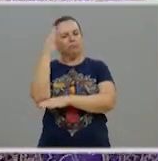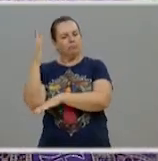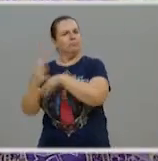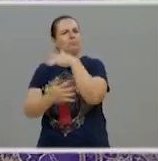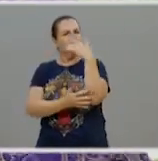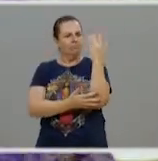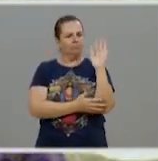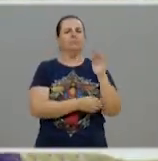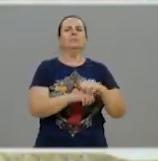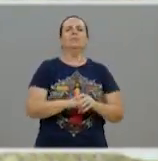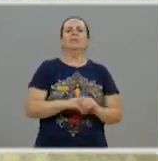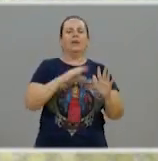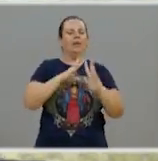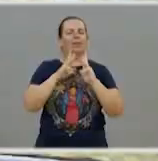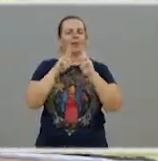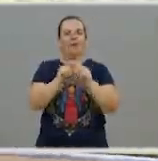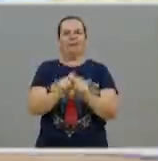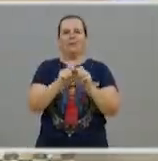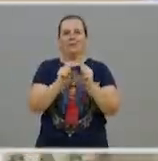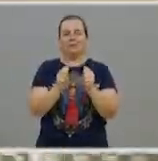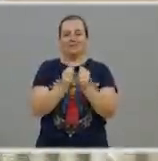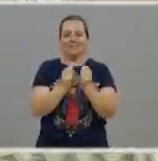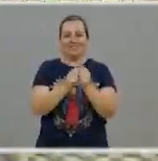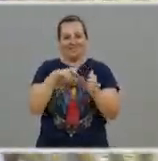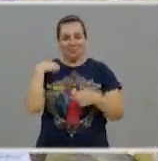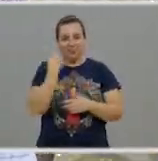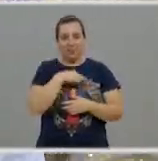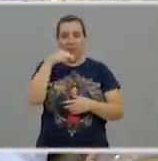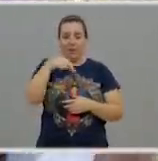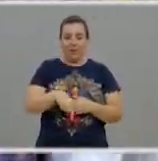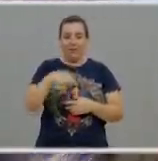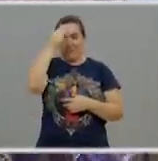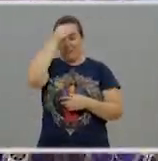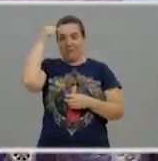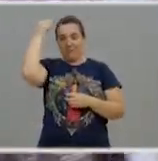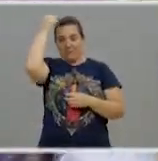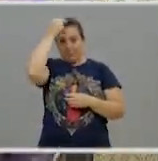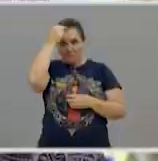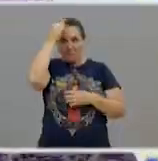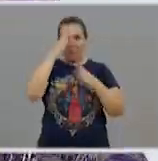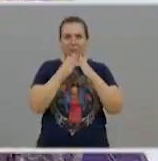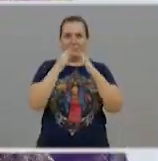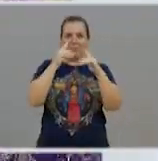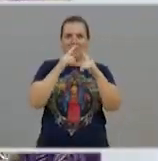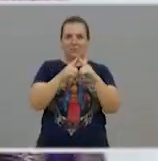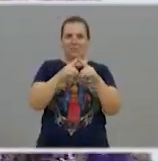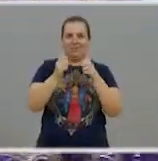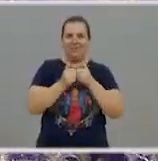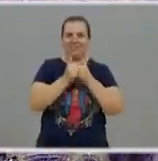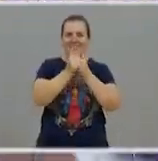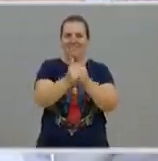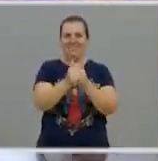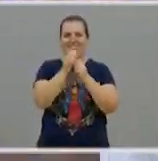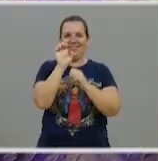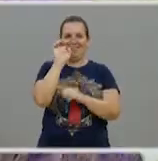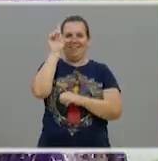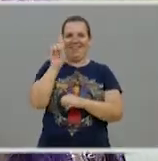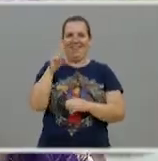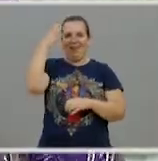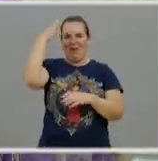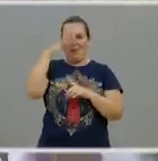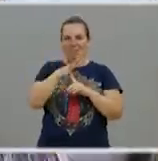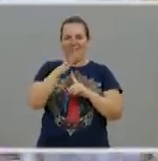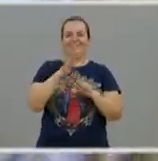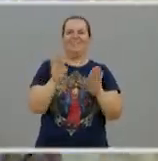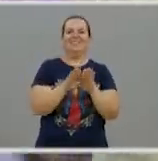que estão para celebrarmos essa Eucaristia aqui no santuário, aqueles que estão acompanhando pela E-Paraná, pela TV